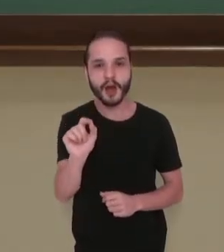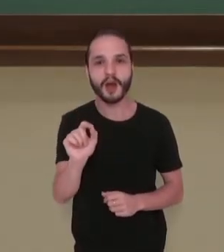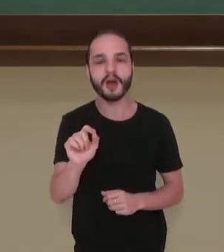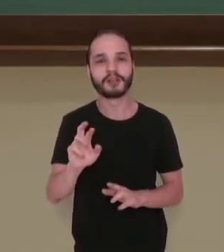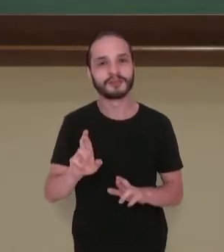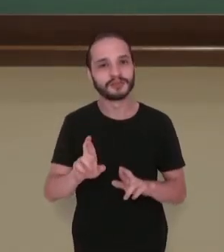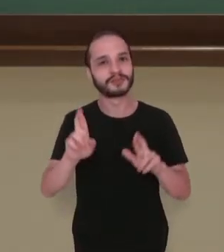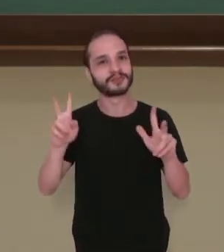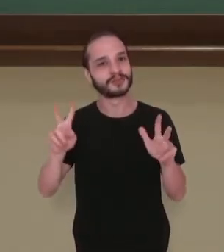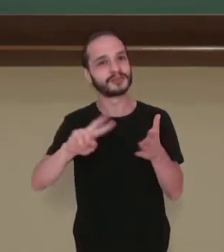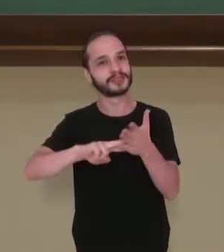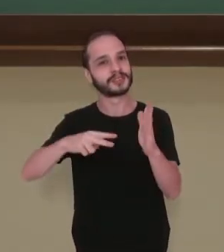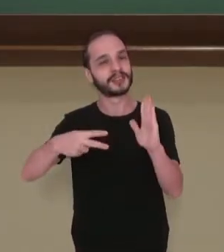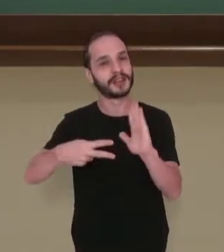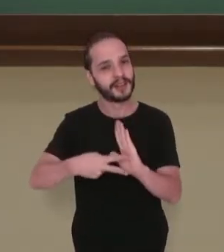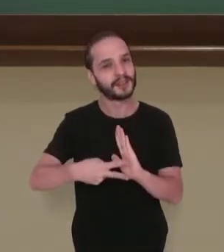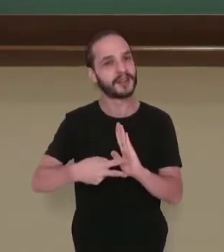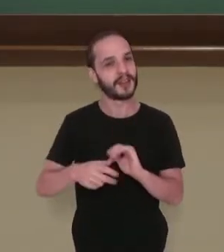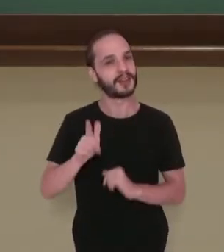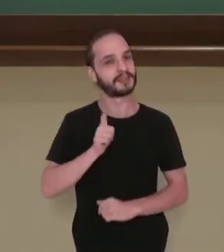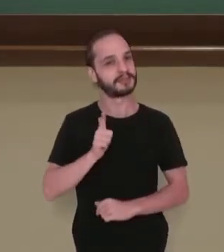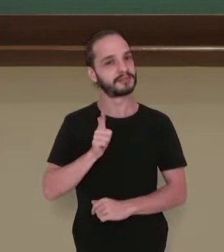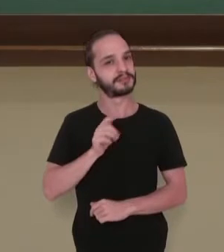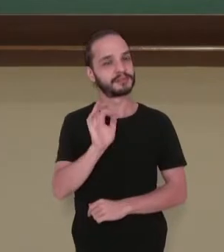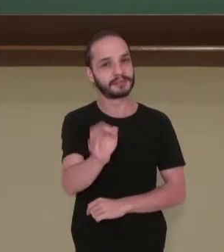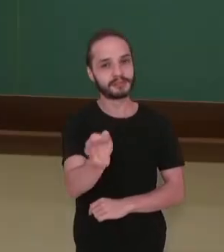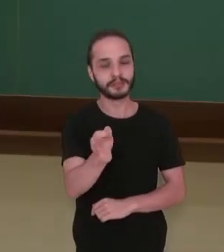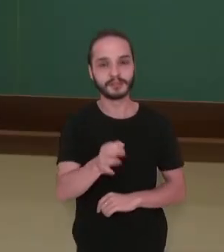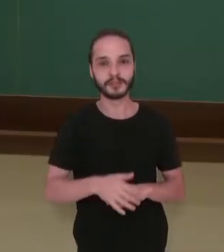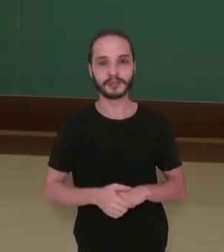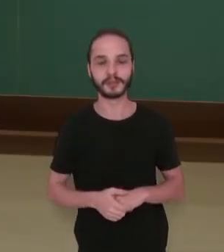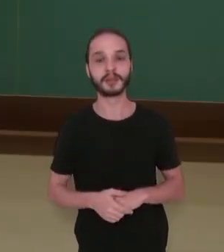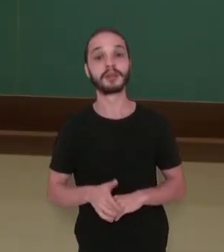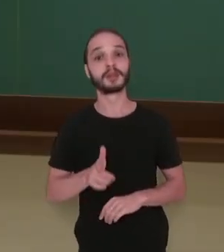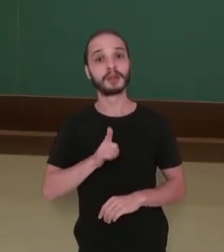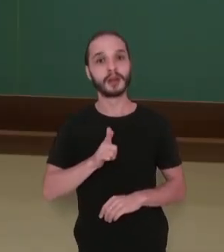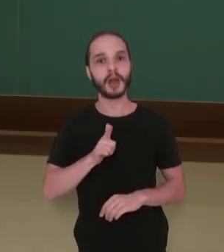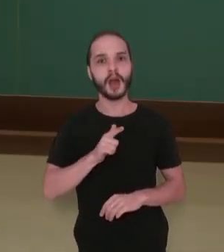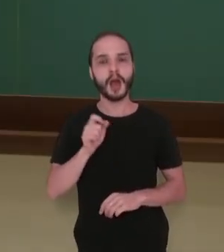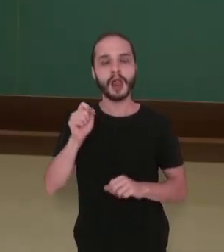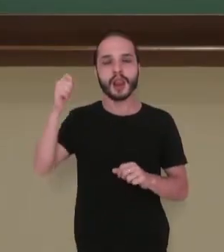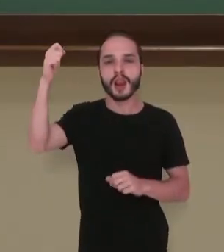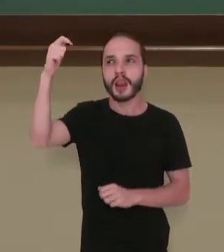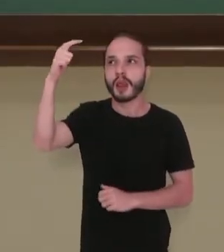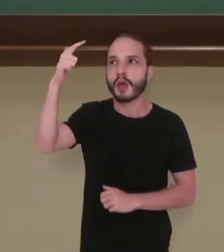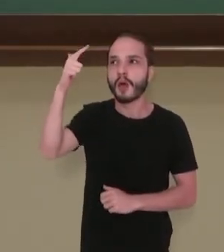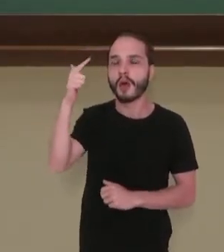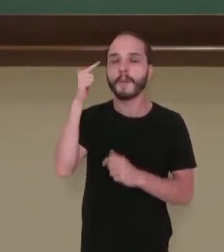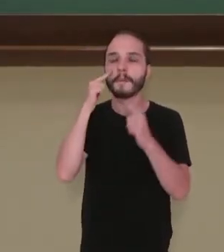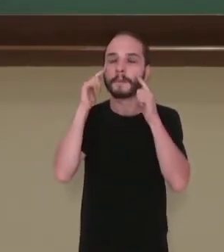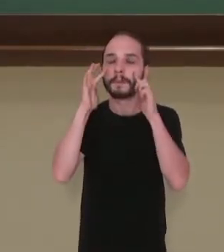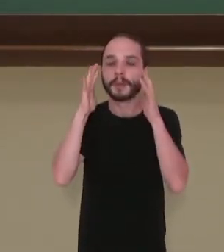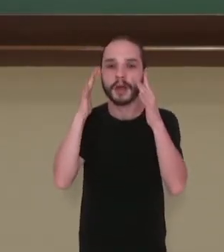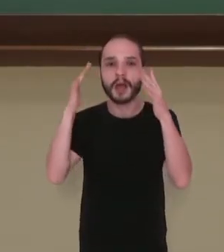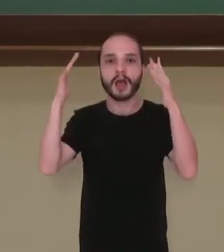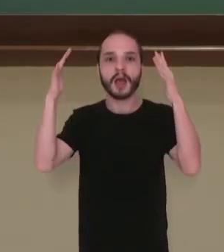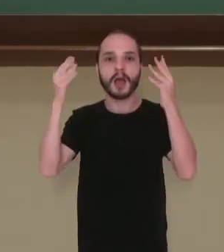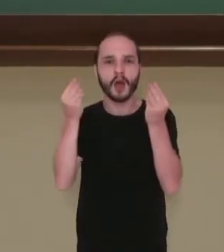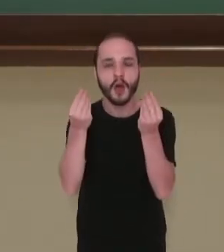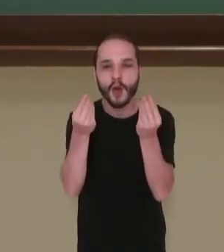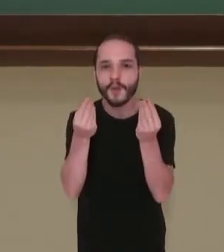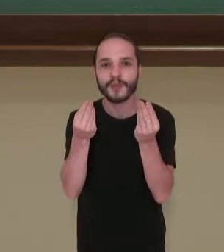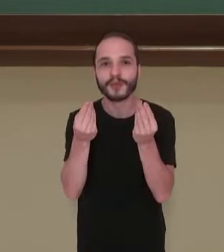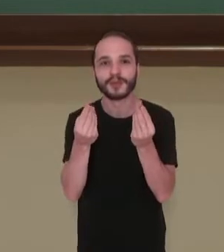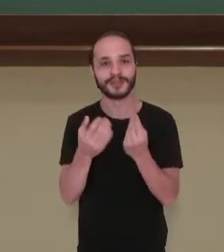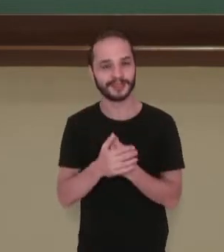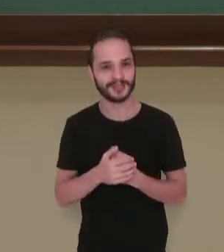que sentido figurado, né? A luz do sol brilhar no céu do seu olhar. Veja como